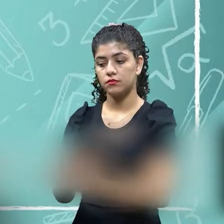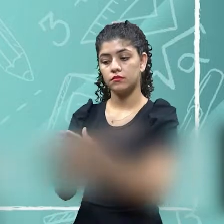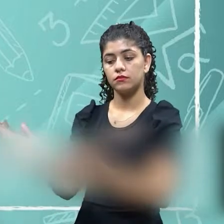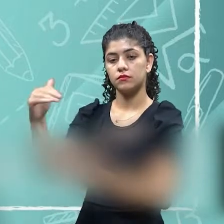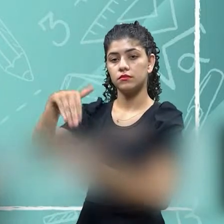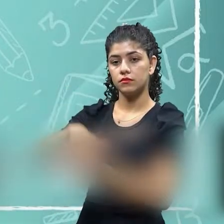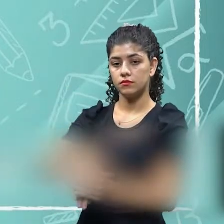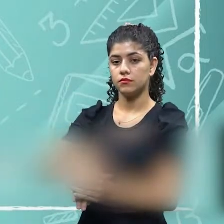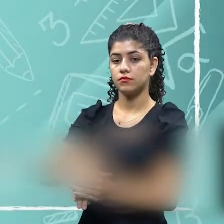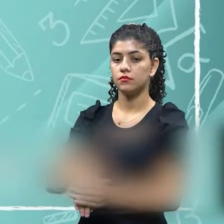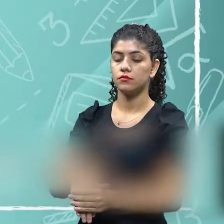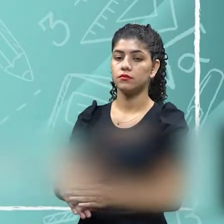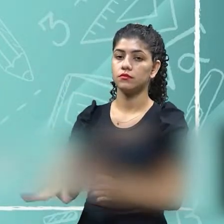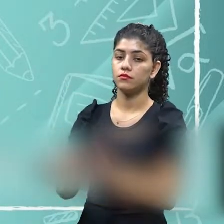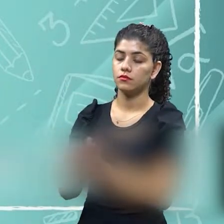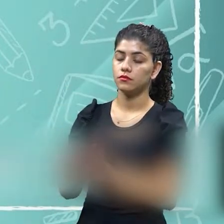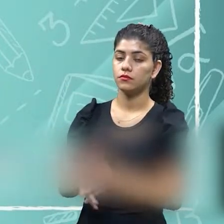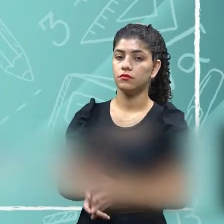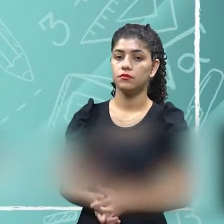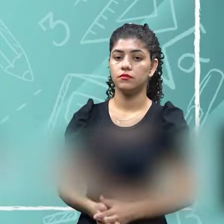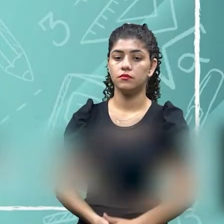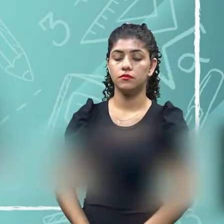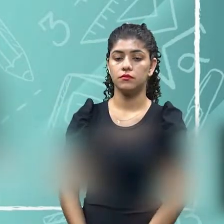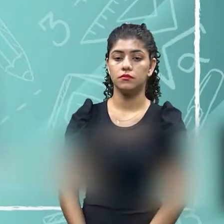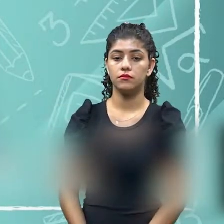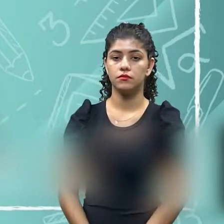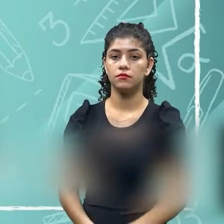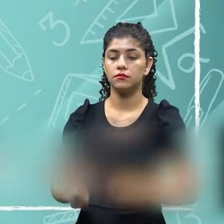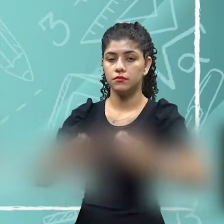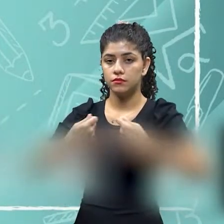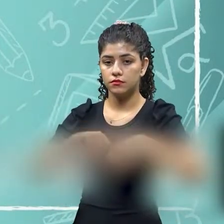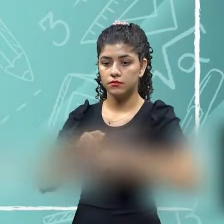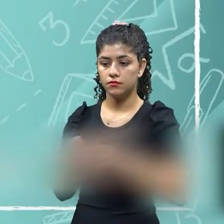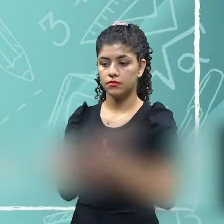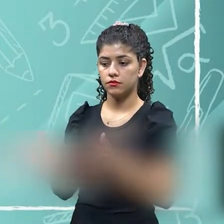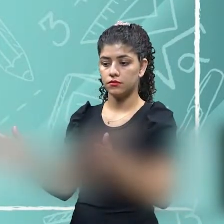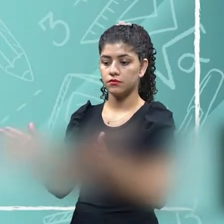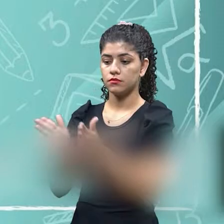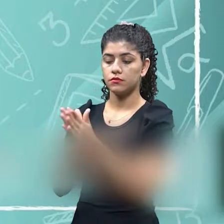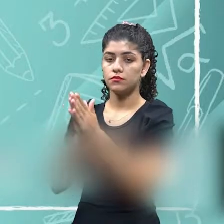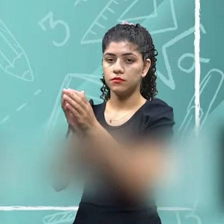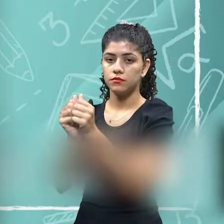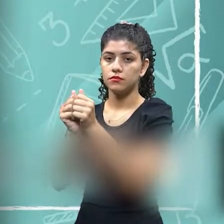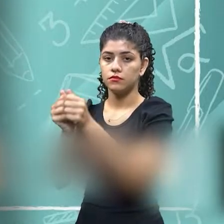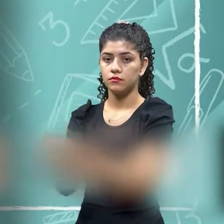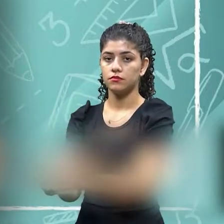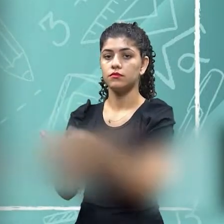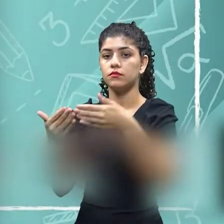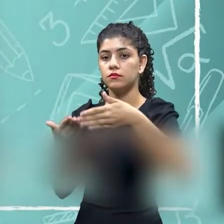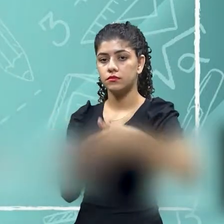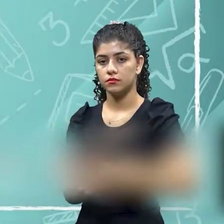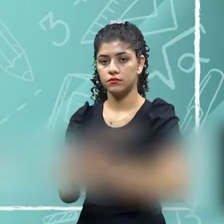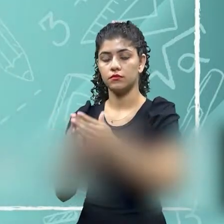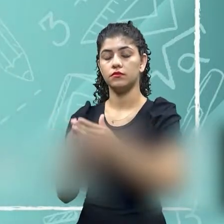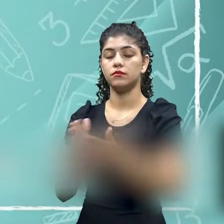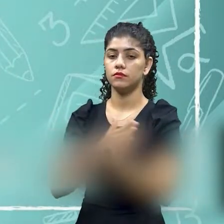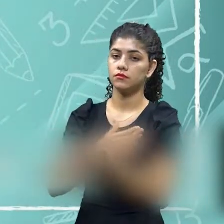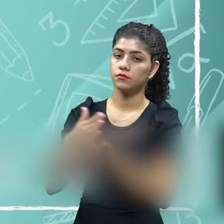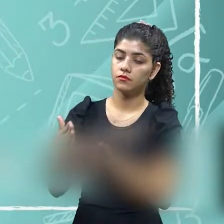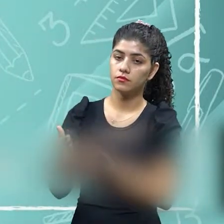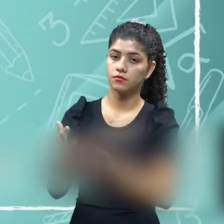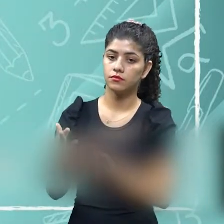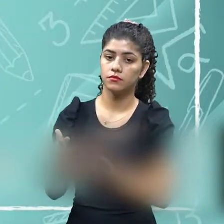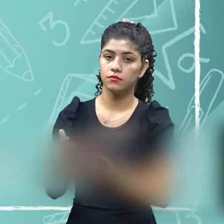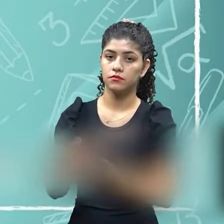mercadoria até o navio, ou seja, tem que colocar a bordo do navio. A partir desse momento que começam as obrigações